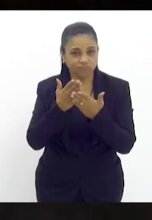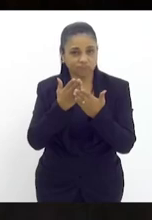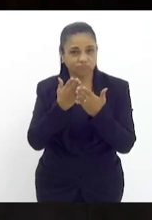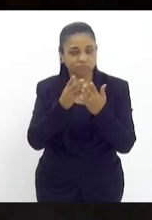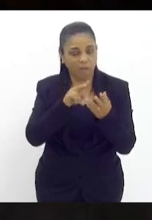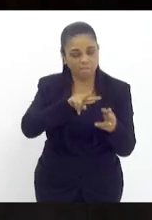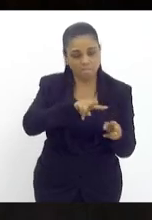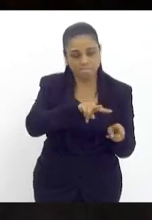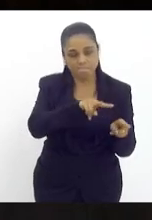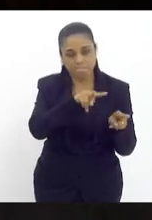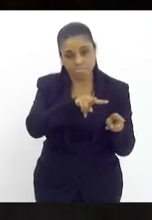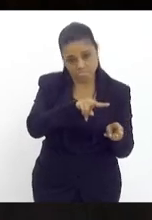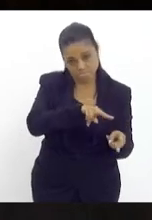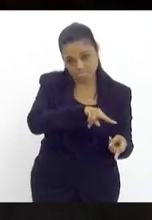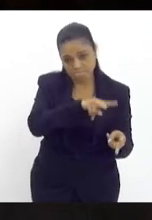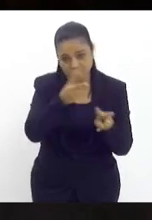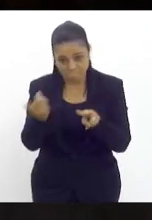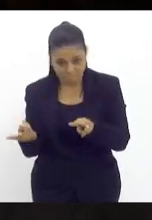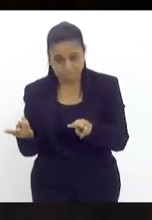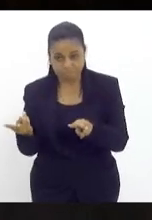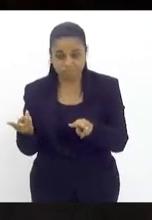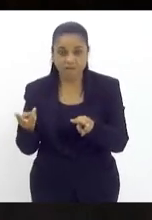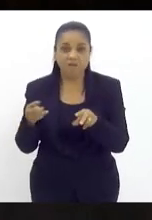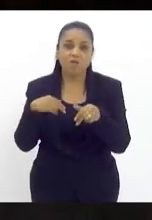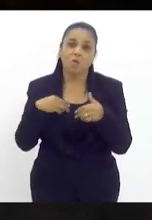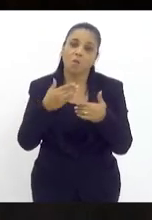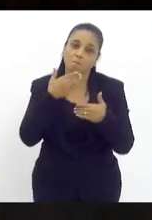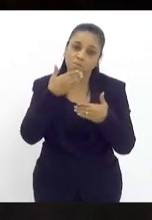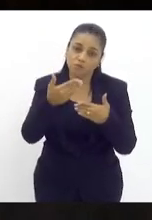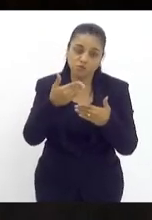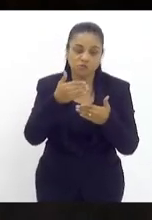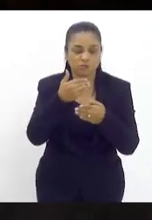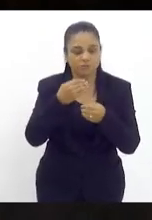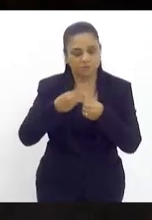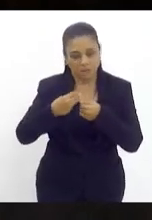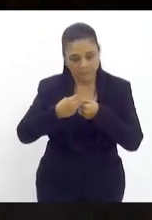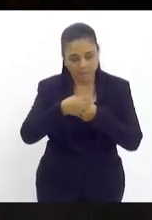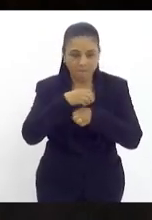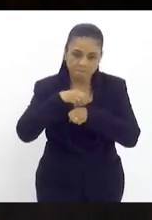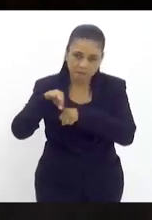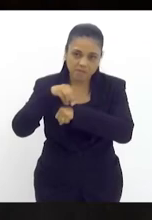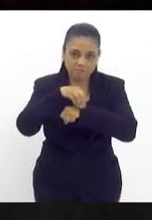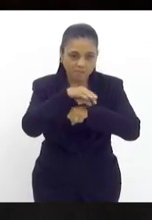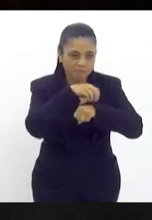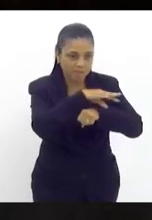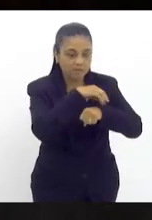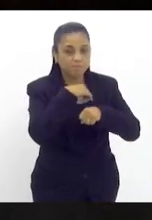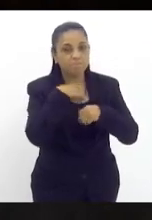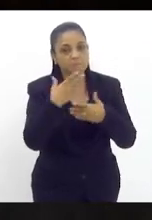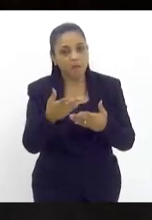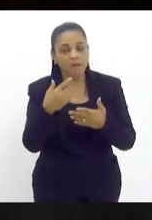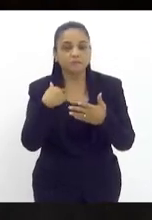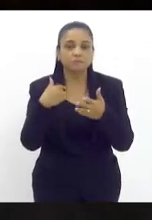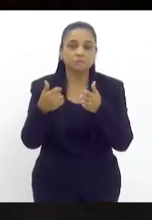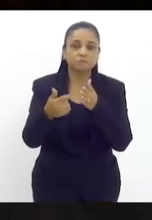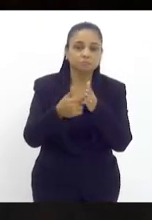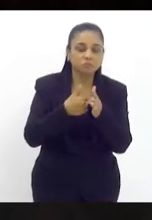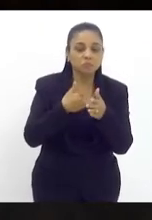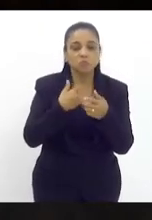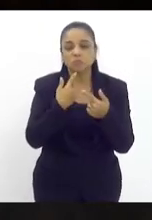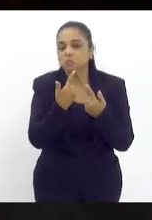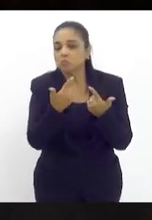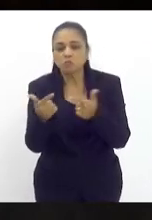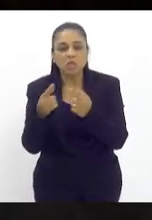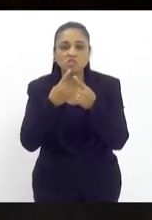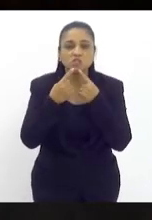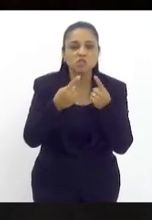eu pedi para passar os programas, e falavam, mas por quê? Mas não tem diálogo. Eu falei